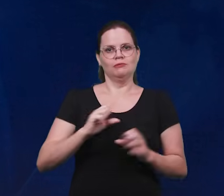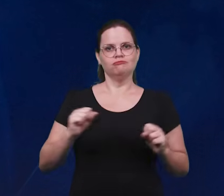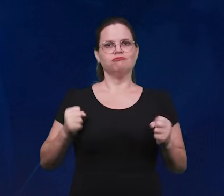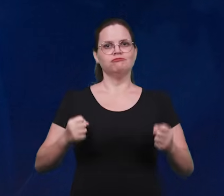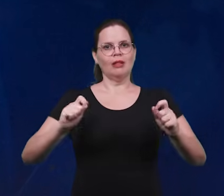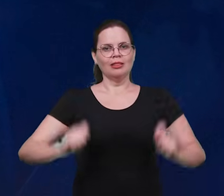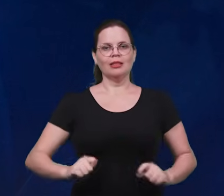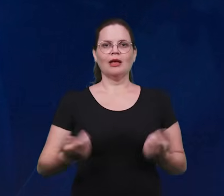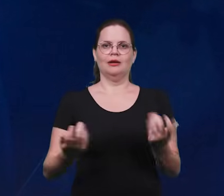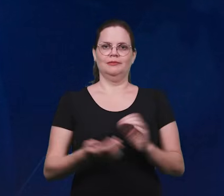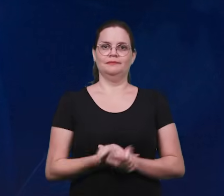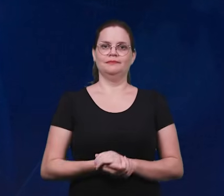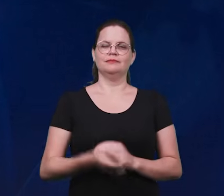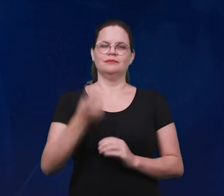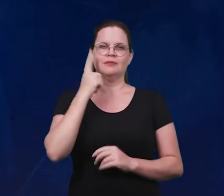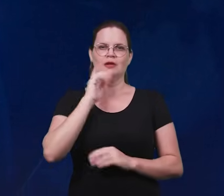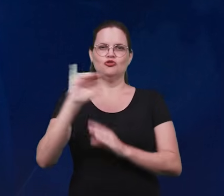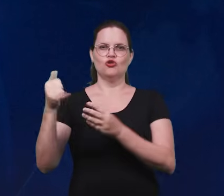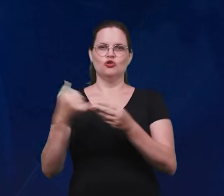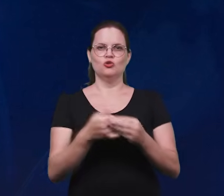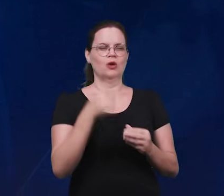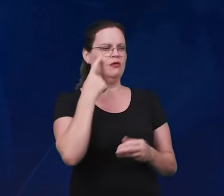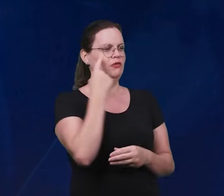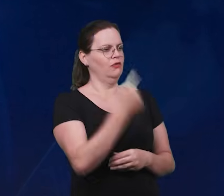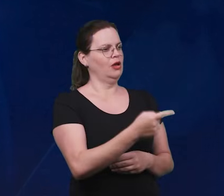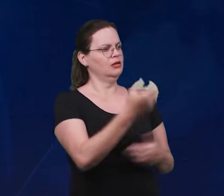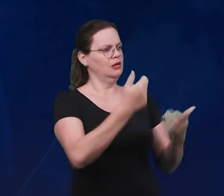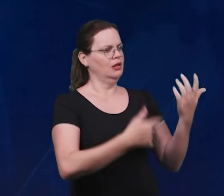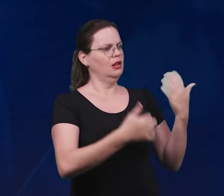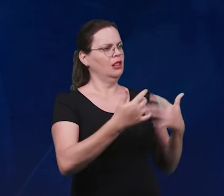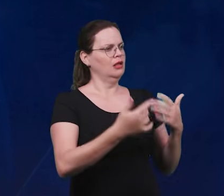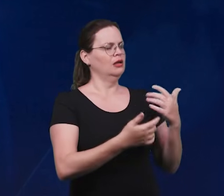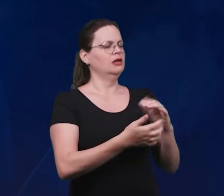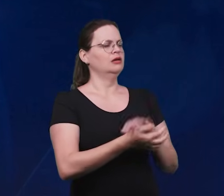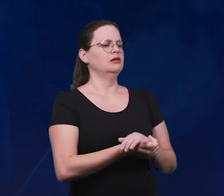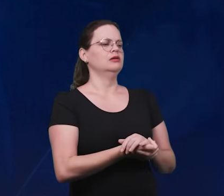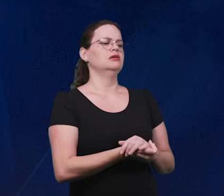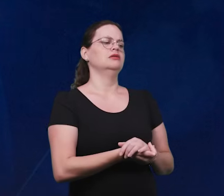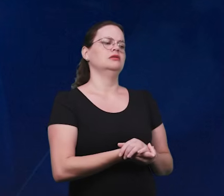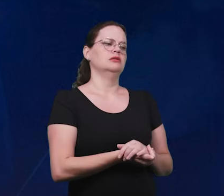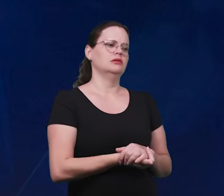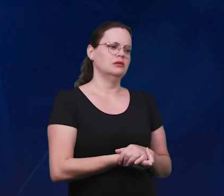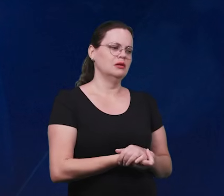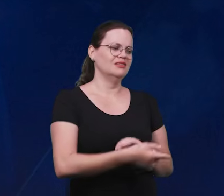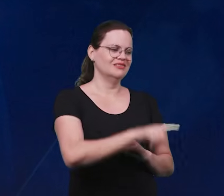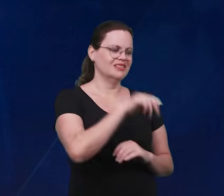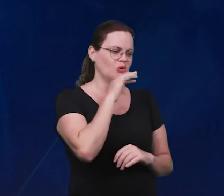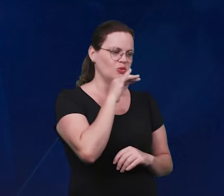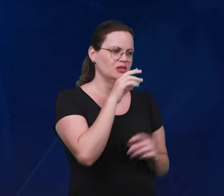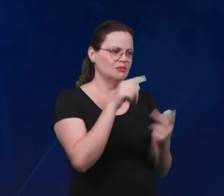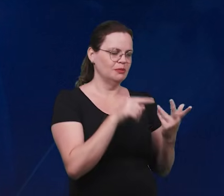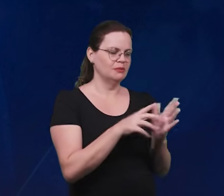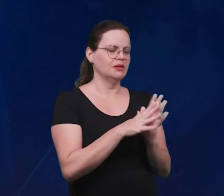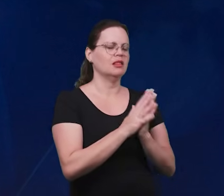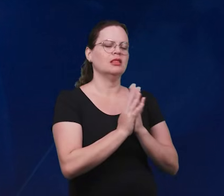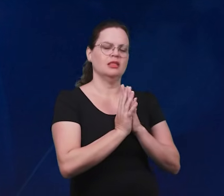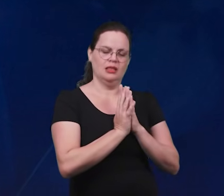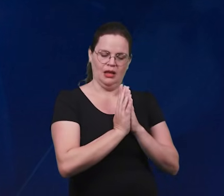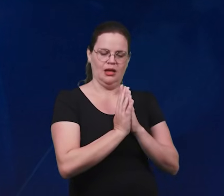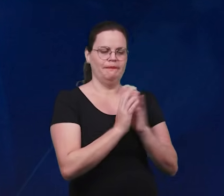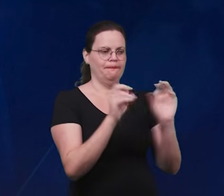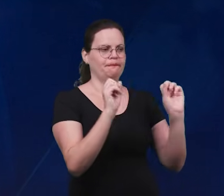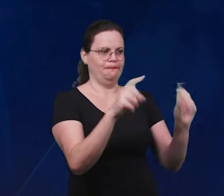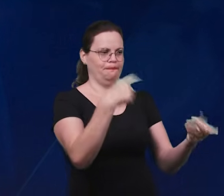situação lamentável dos gibeonitas, levou Josué a celebrar com eles um concerto de paz. E